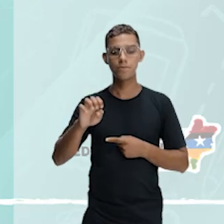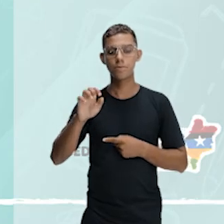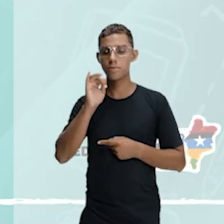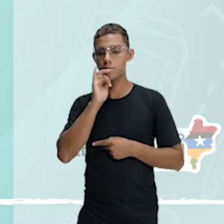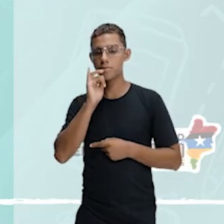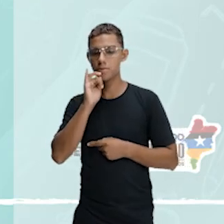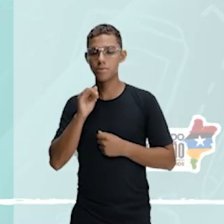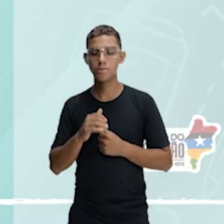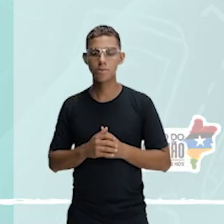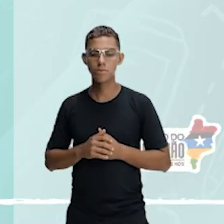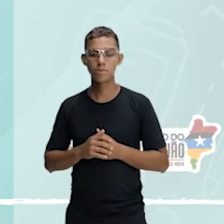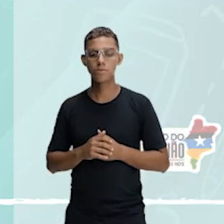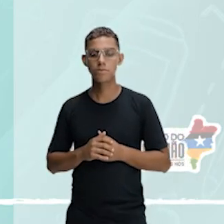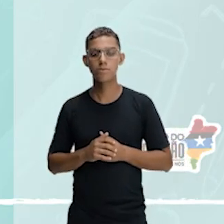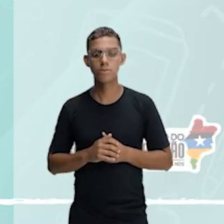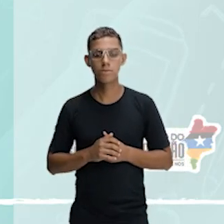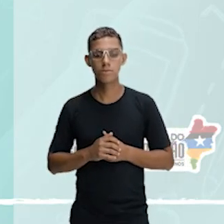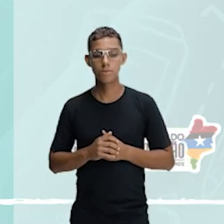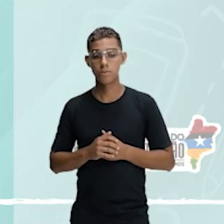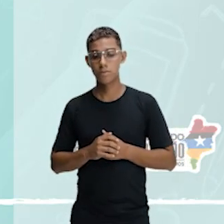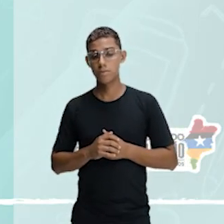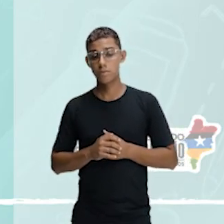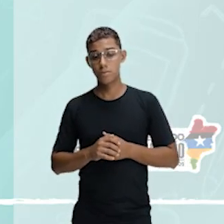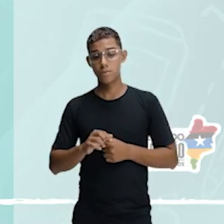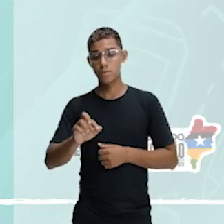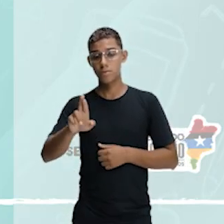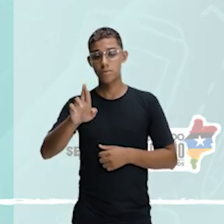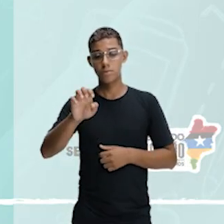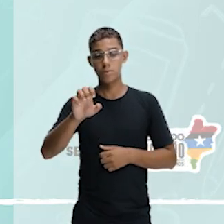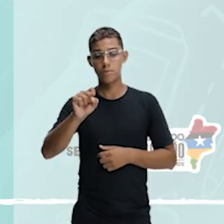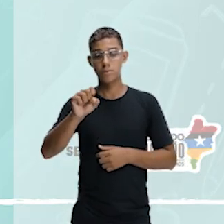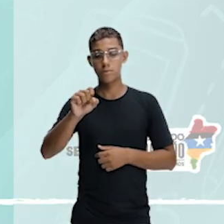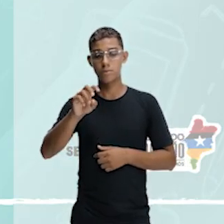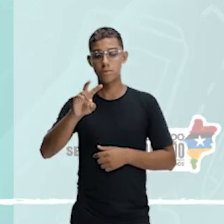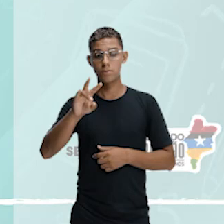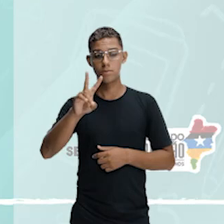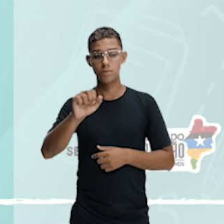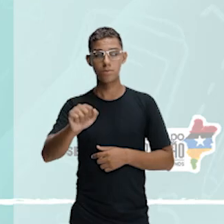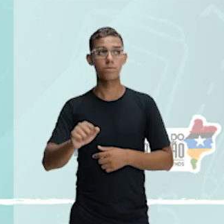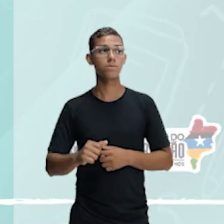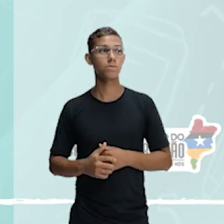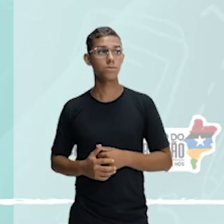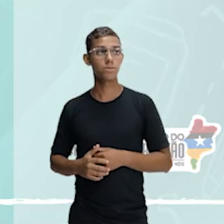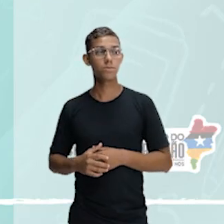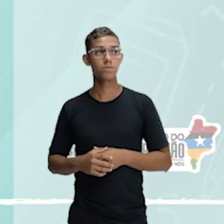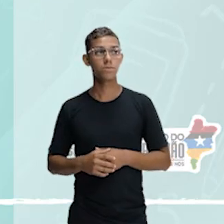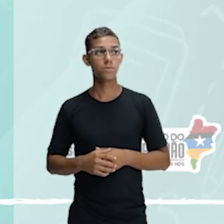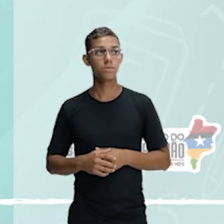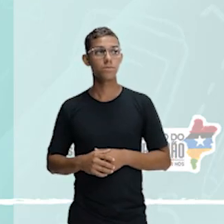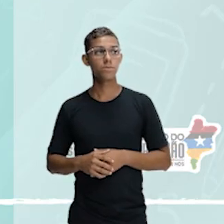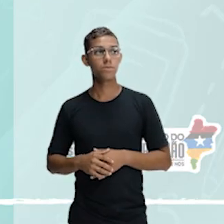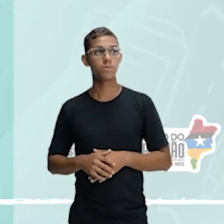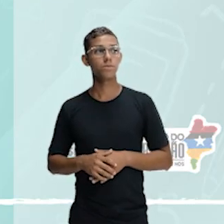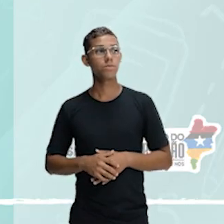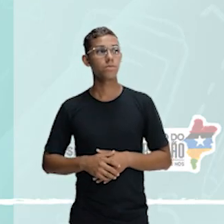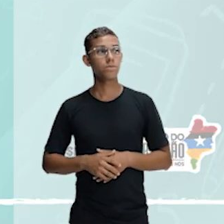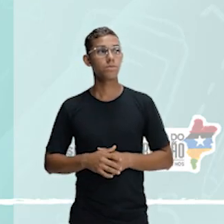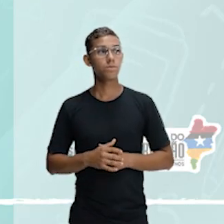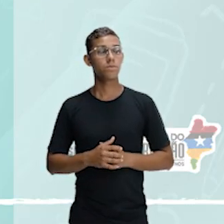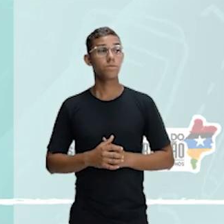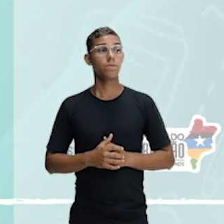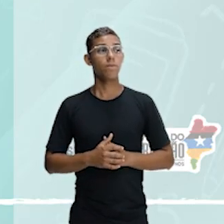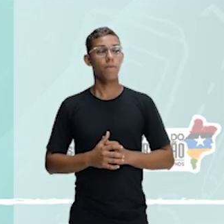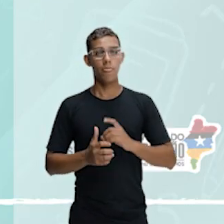semente enrugada é recessivo. Então, eu vou colocar aqui os dados da questão.